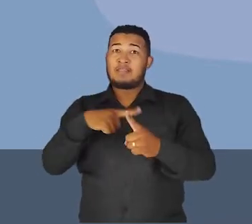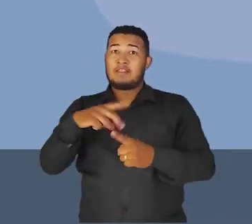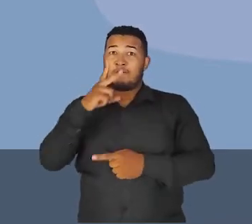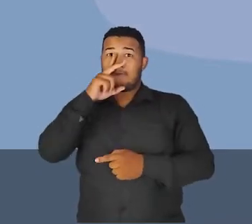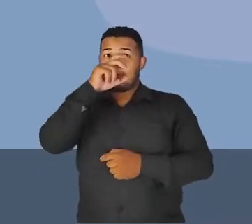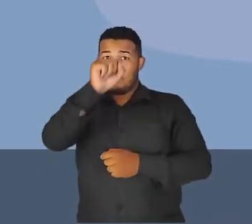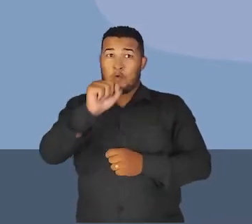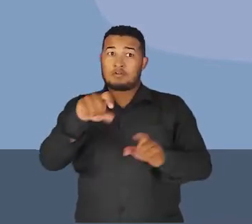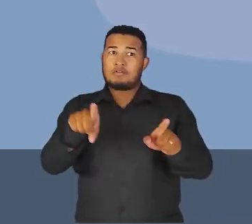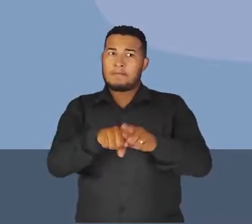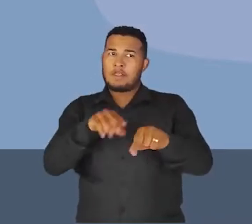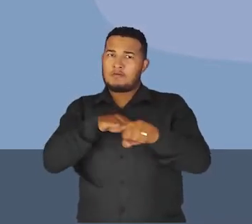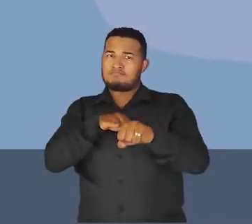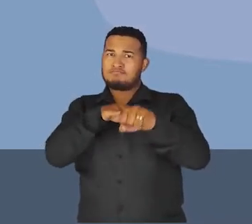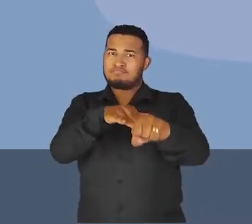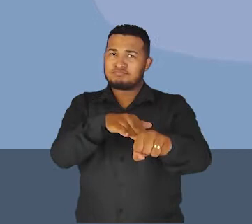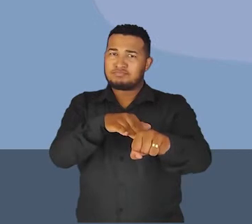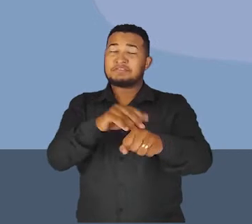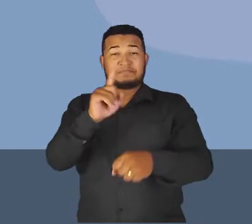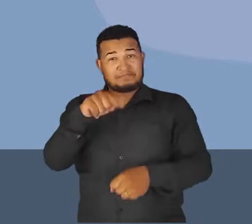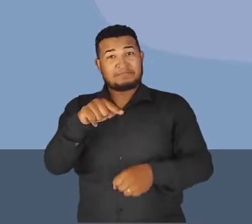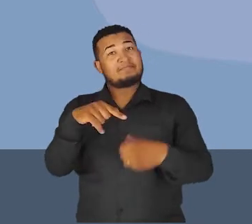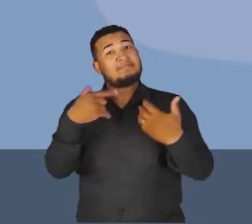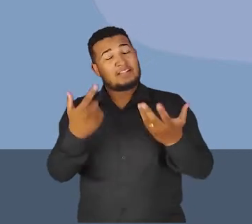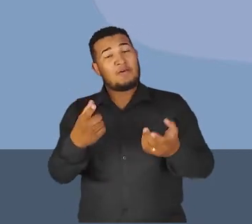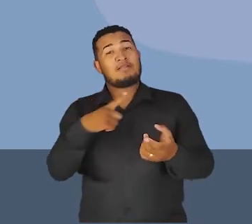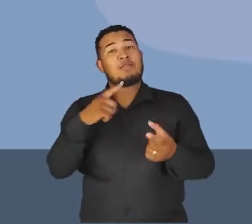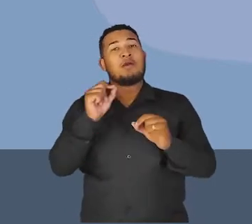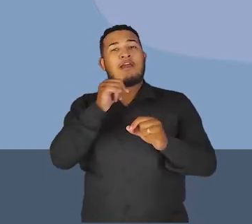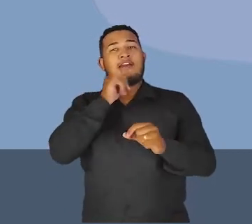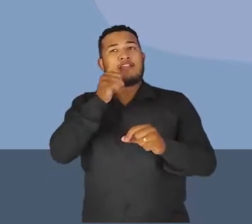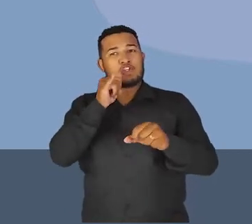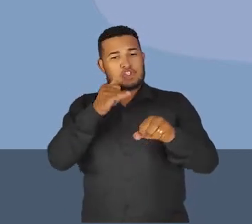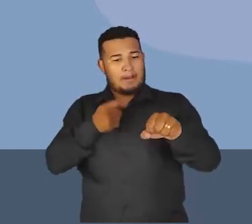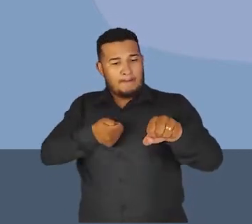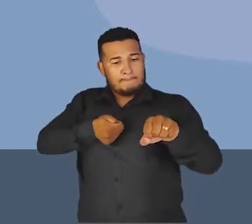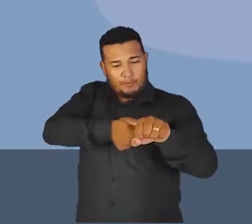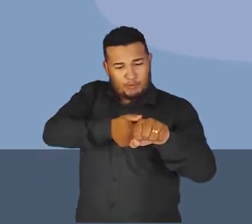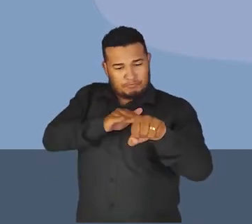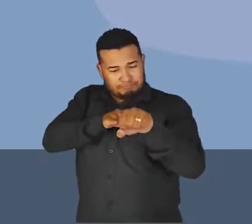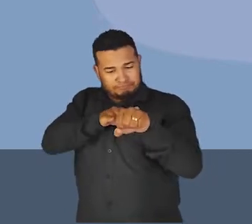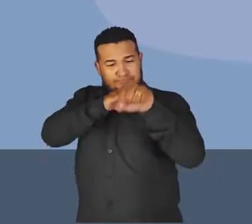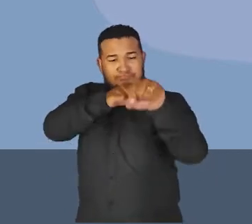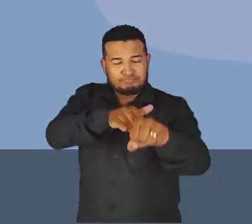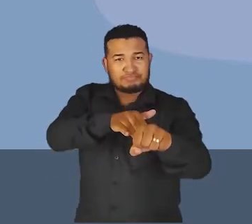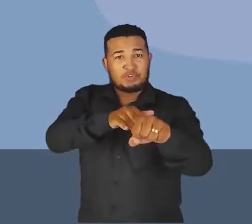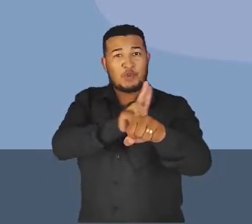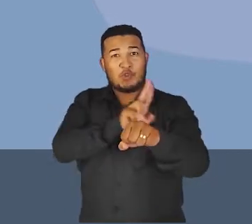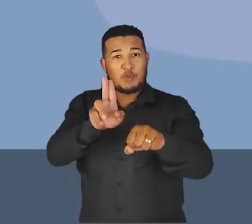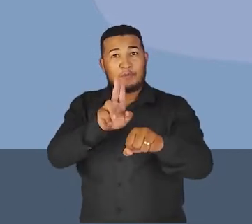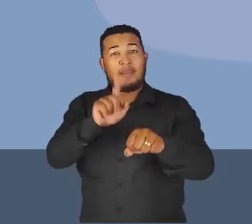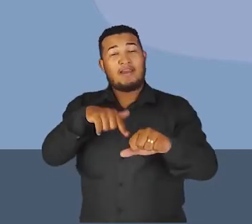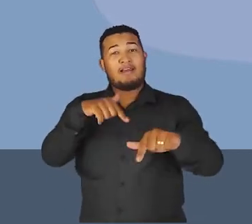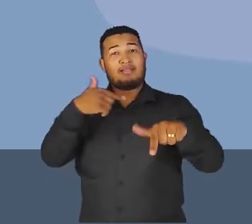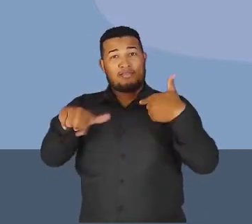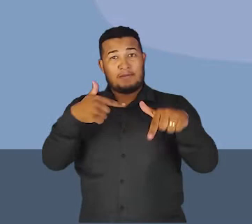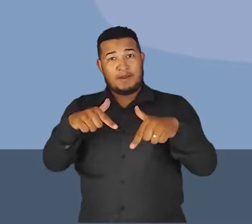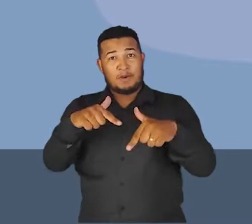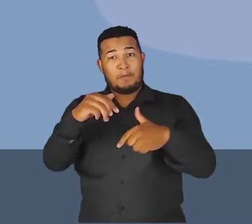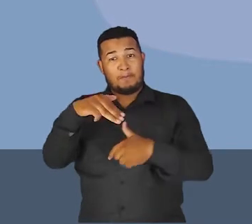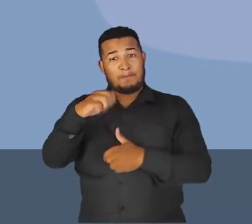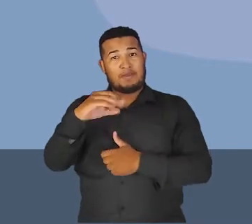está acontecendo um deslocamento. Então, está sendo transferida uma energia para que isso ocorra e o nome dessa energia transferida é